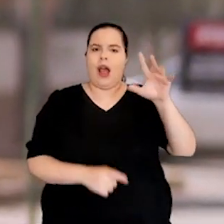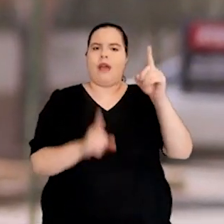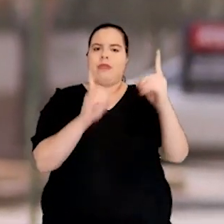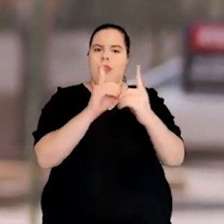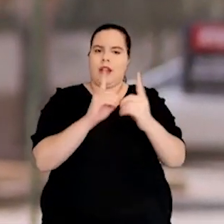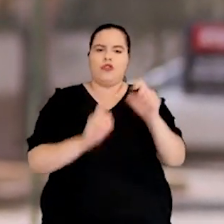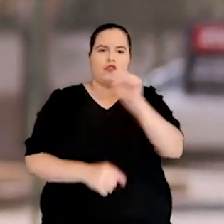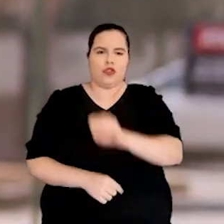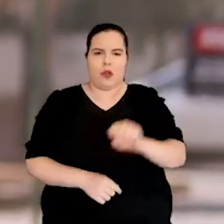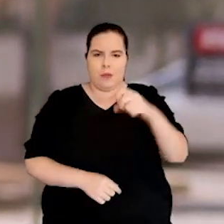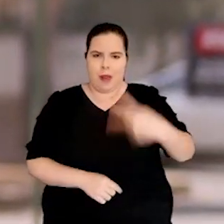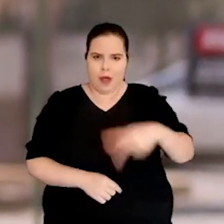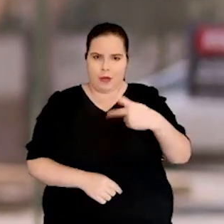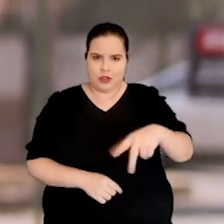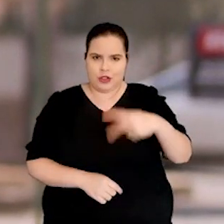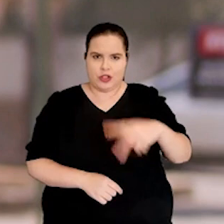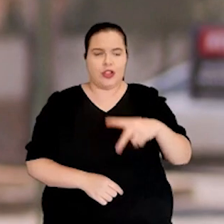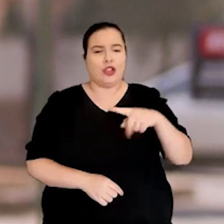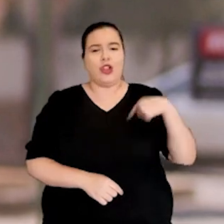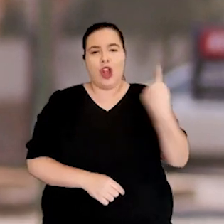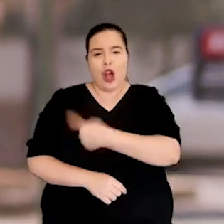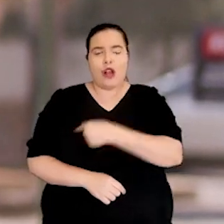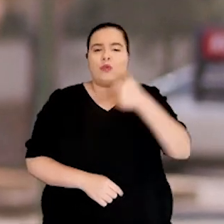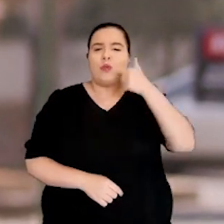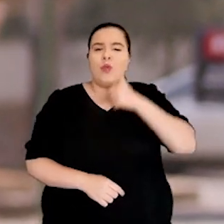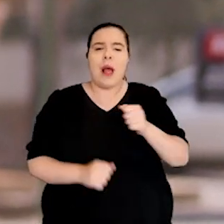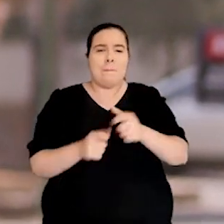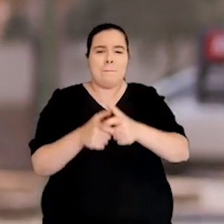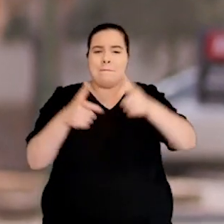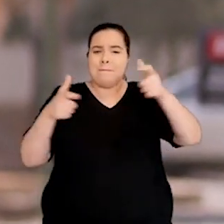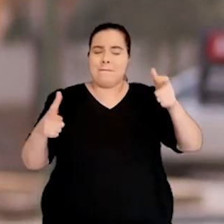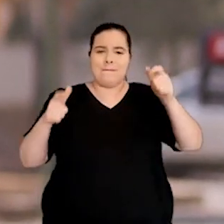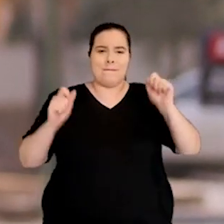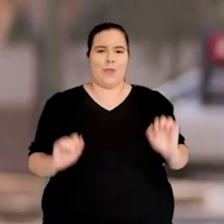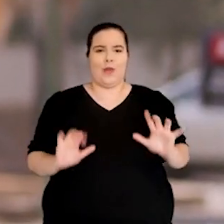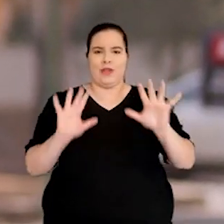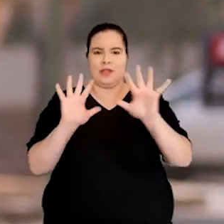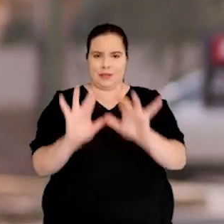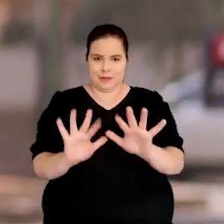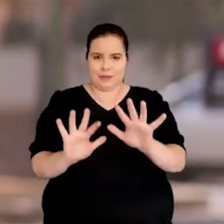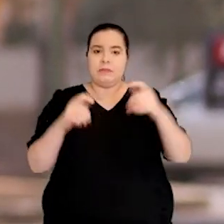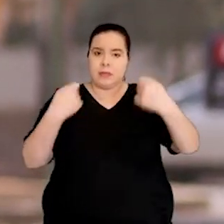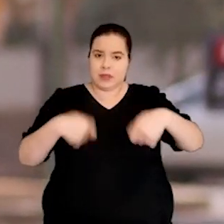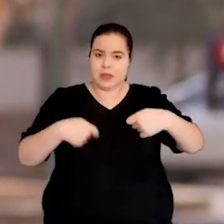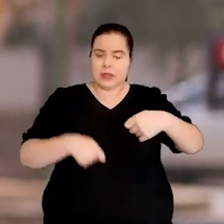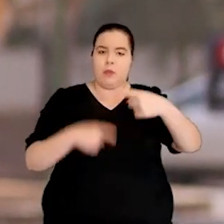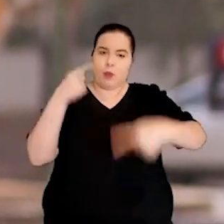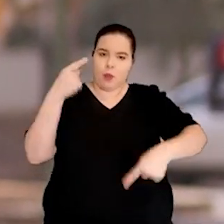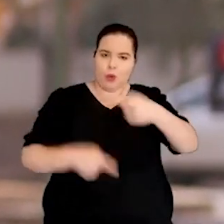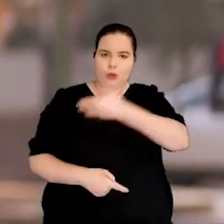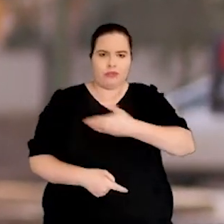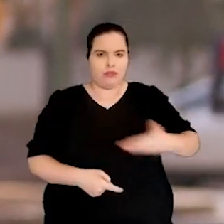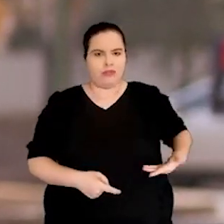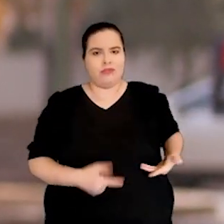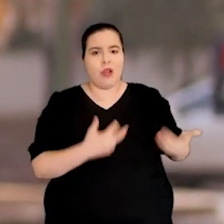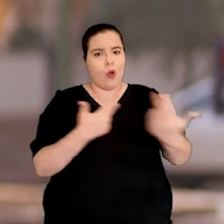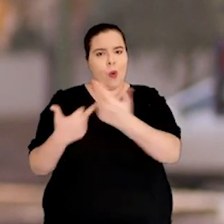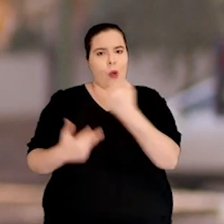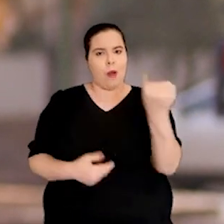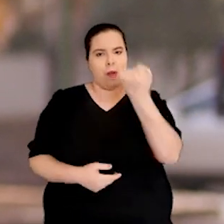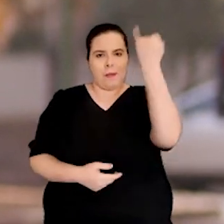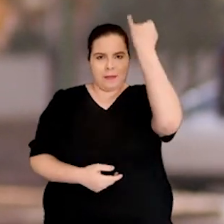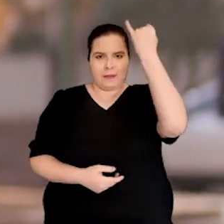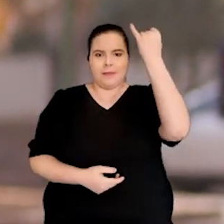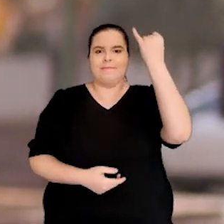região norte, atendendo Sobradinho e Planaltina. Nós, mulheres, somos a maioria da população. Temos que ter a